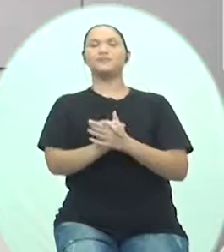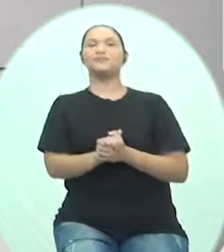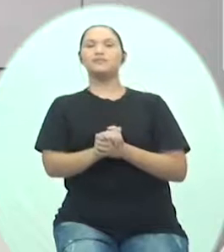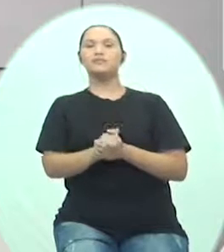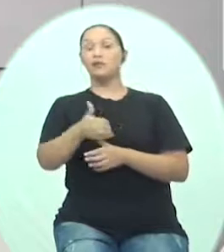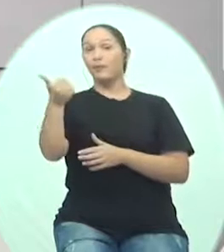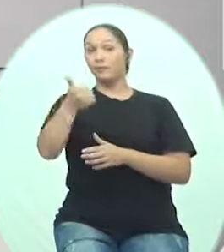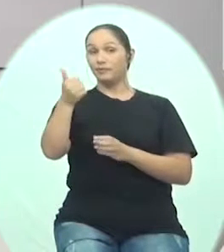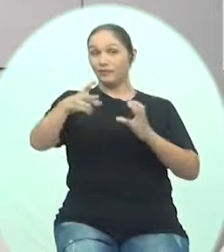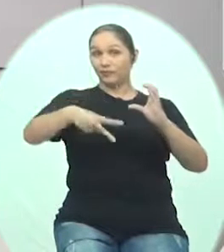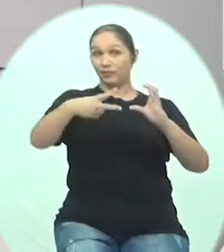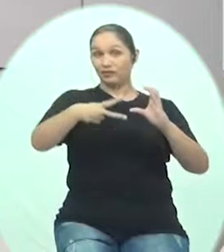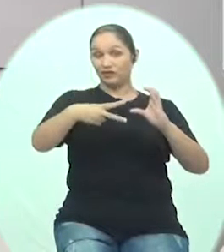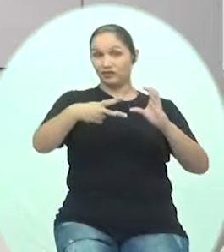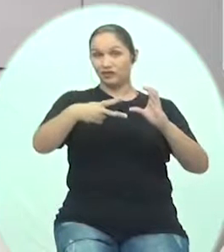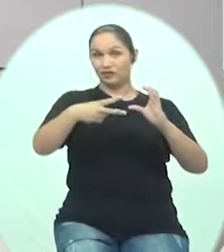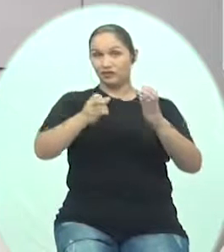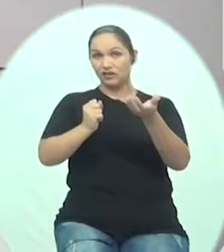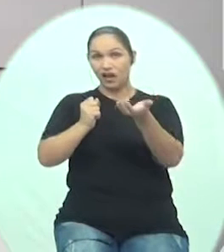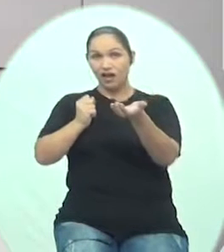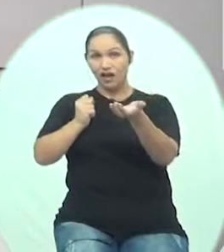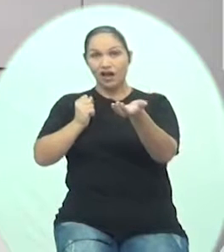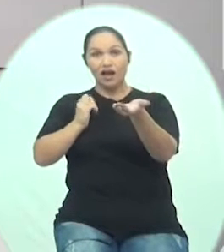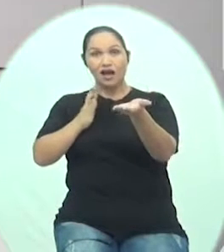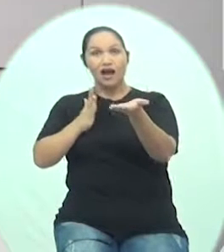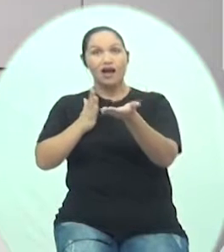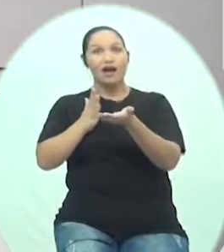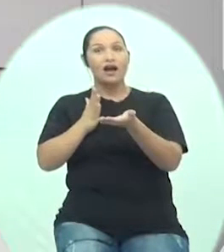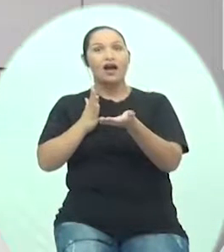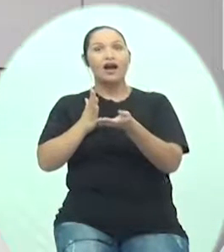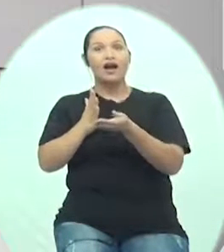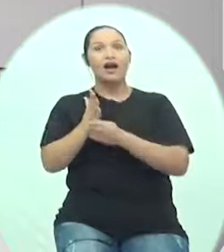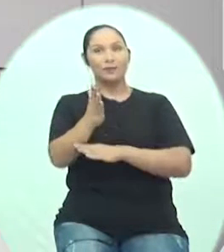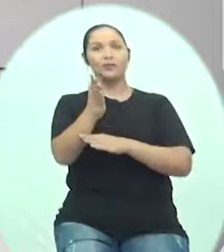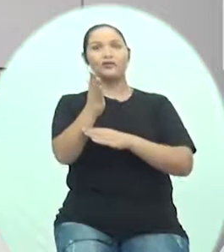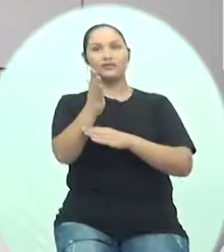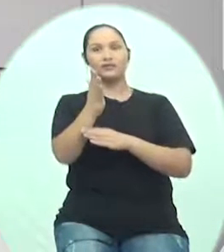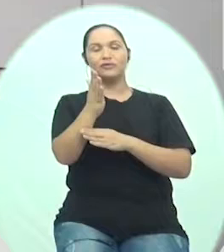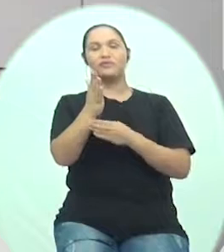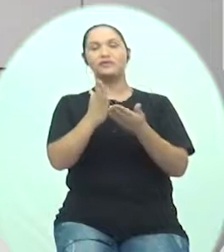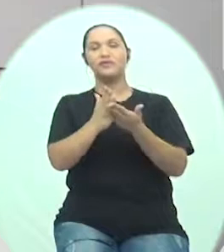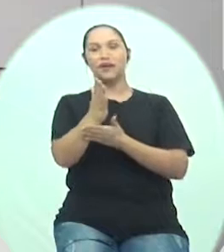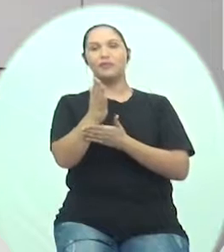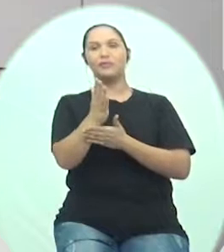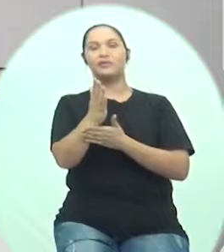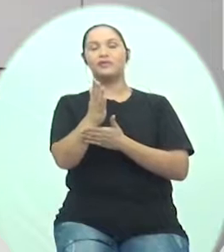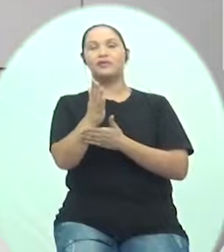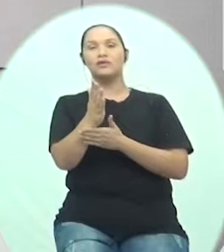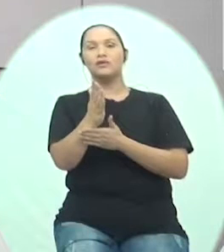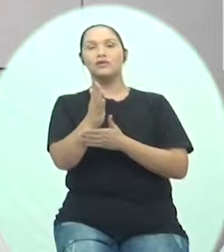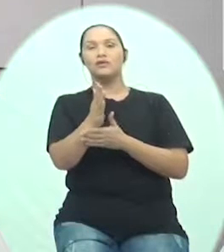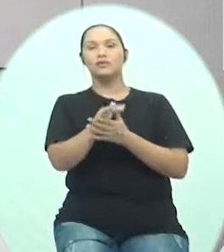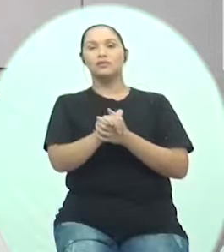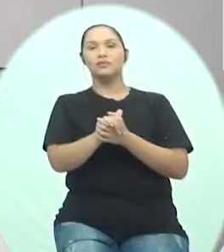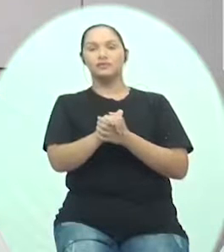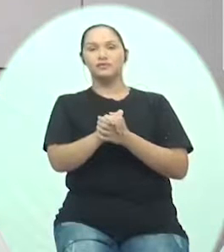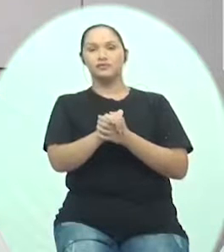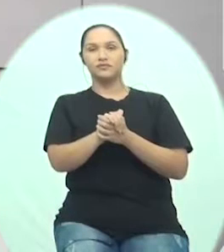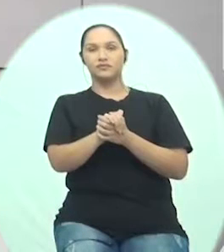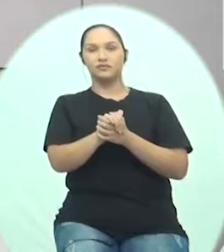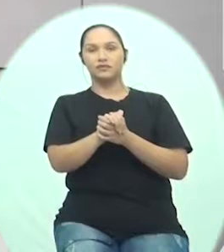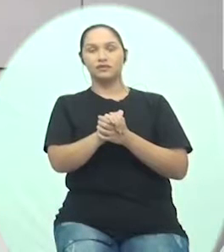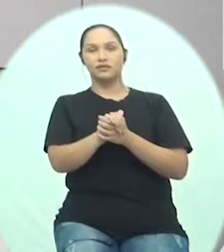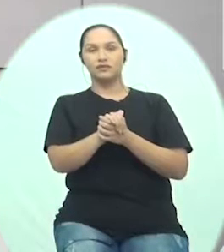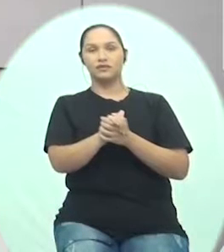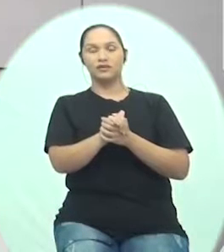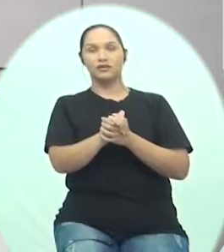câmara aprovou a inversão o investimento da empresa CEP naquele prédio por compensação de outras obras então